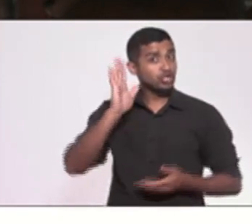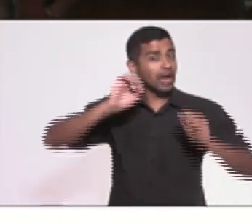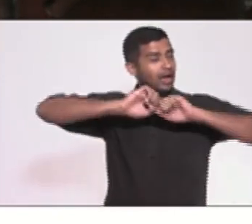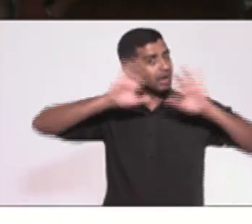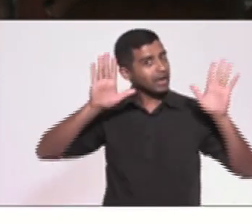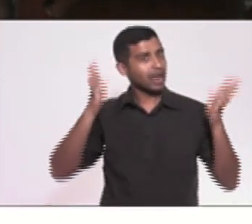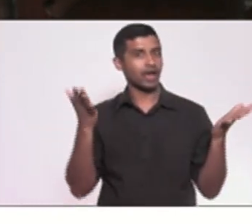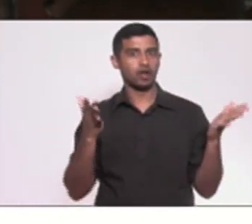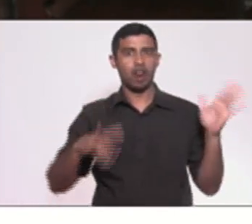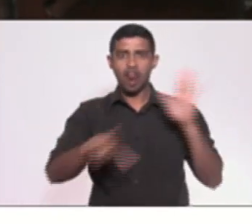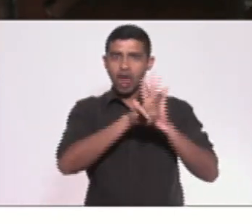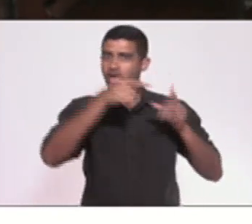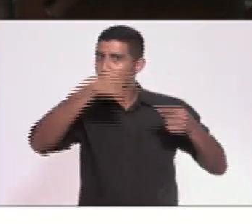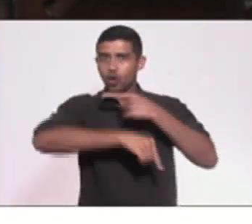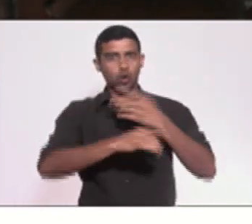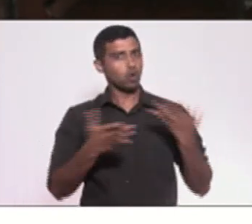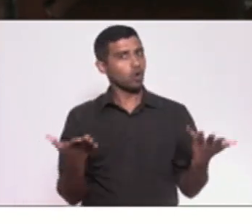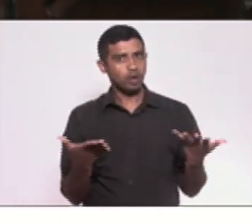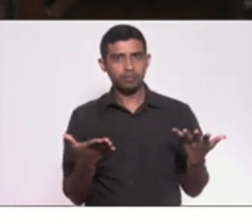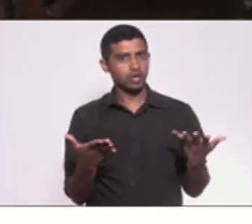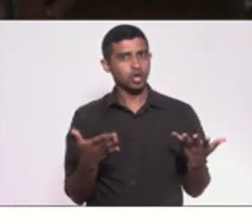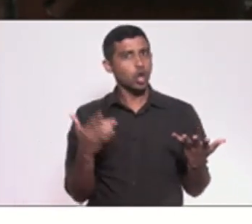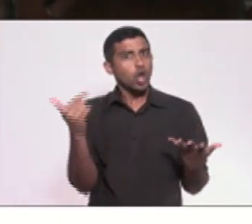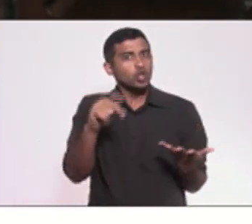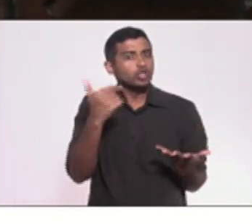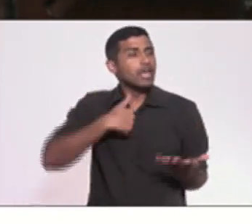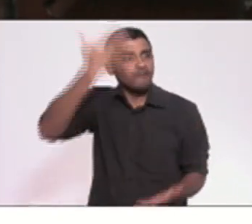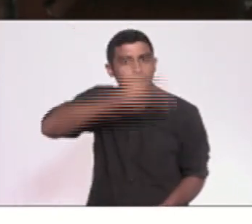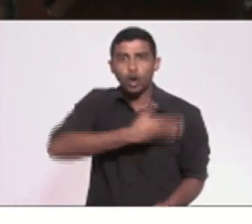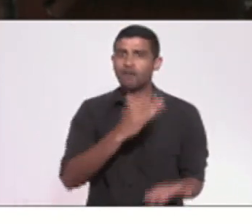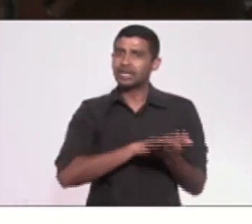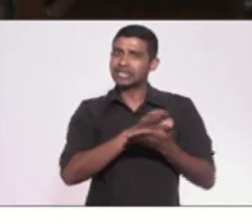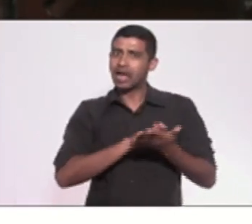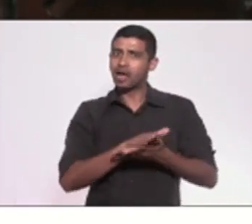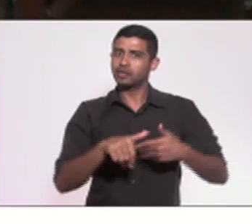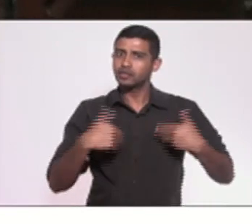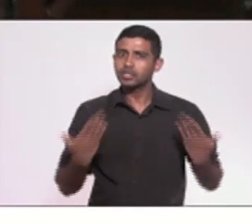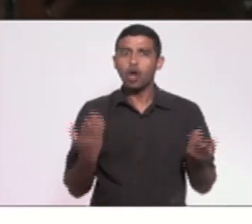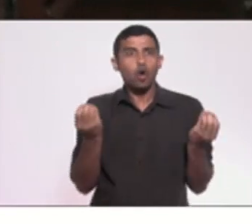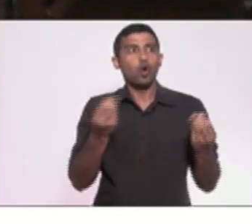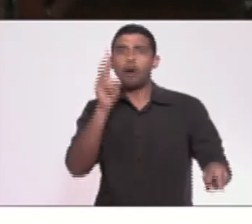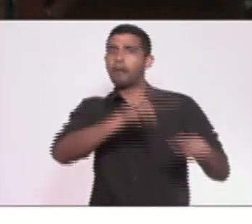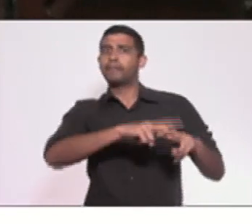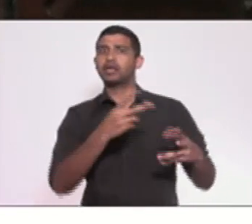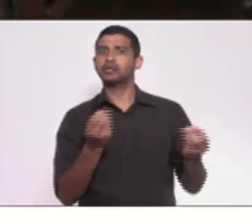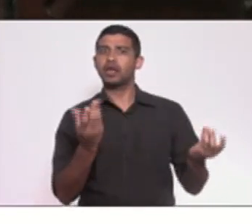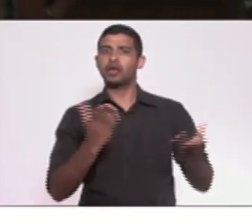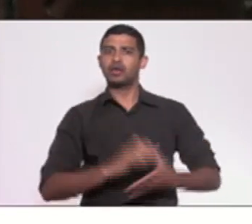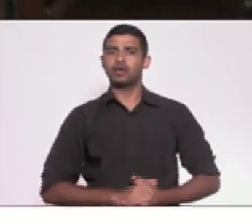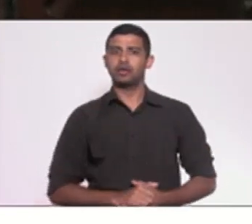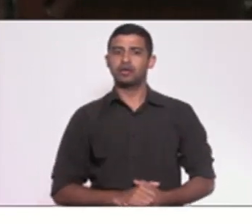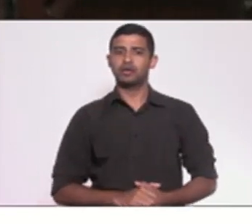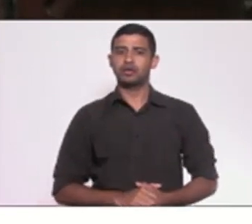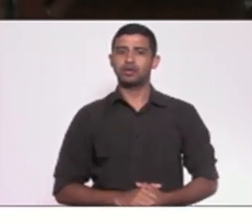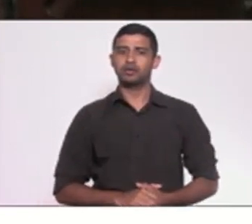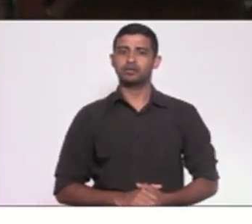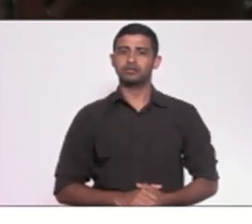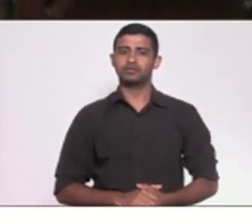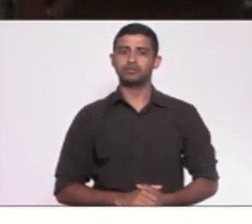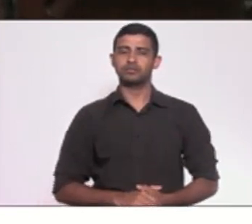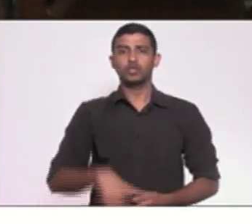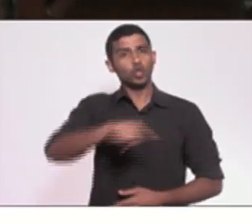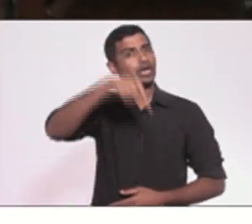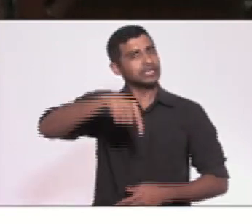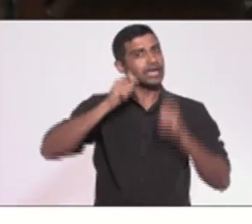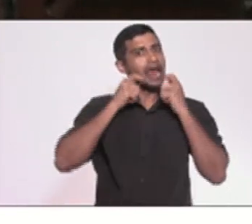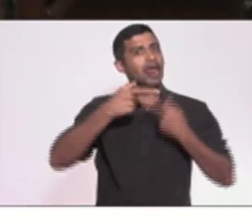que foi ilegal. Não teve flagrante em crime inafiançável. Então não cabia prisão preventiva sem que essa casa deliberasse.